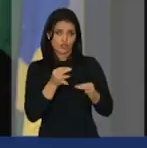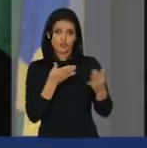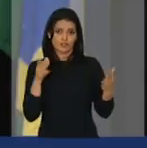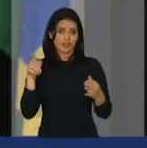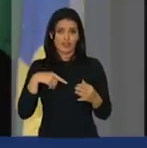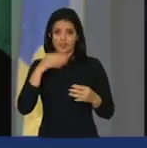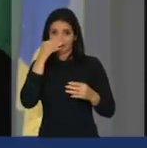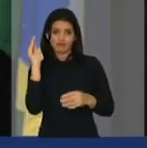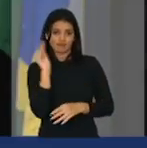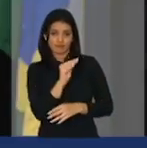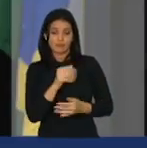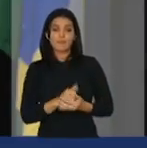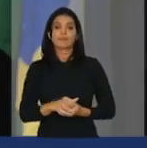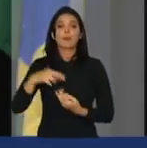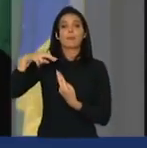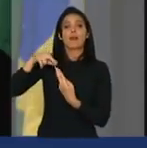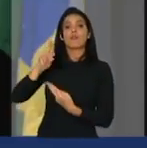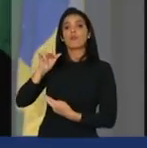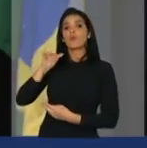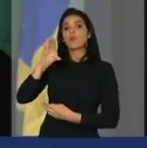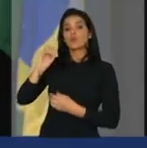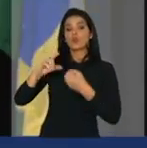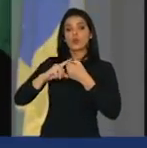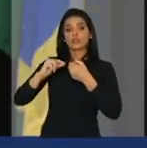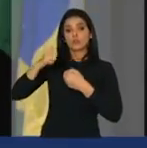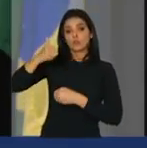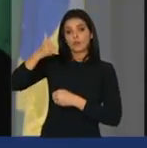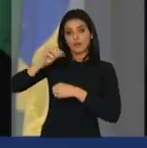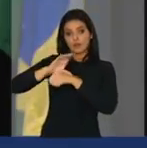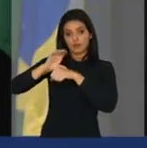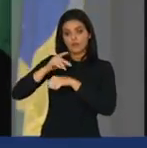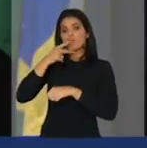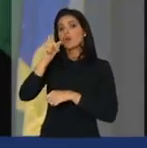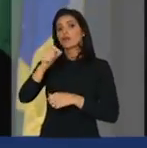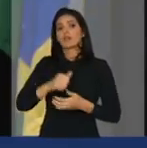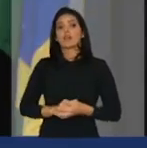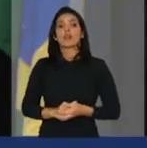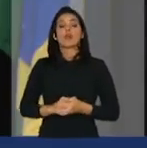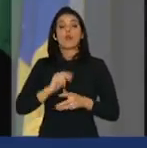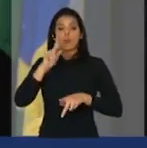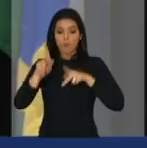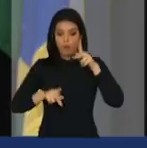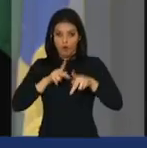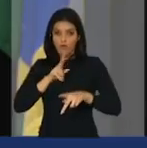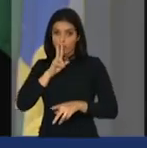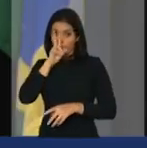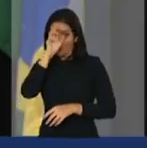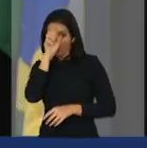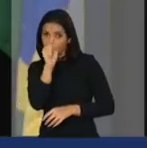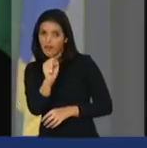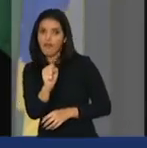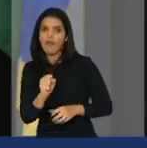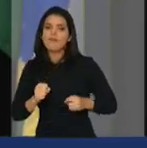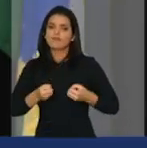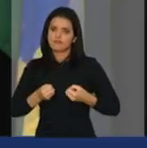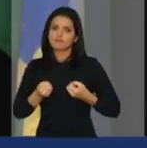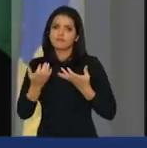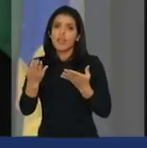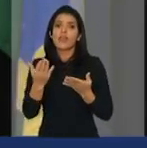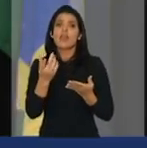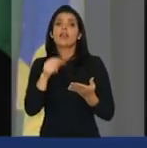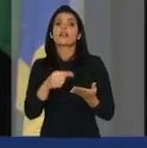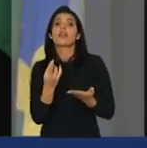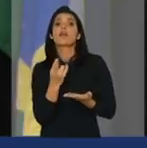e o parágrafo único do artigo 1º da constituição que fala que Todo poder emana do povo que o exército pelos seus representantes